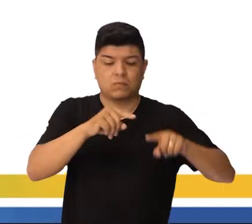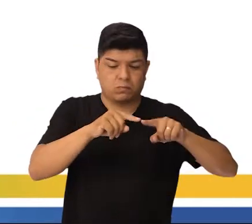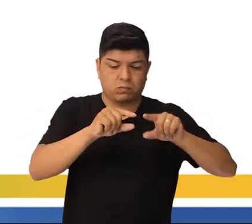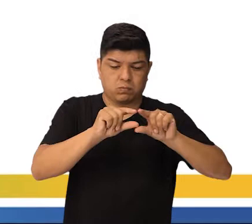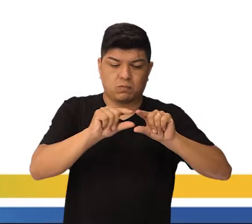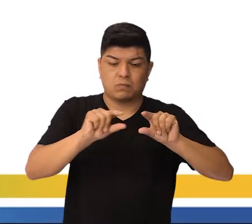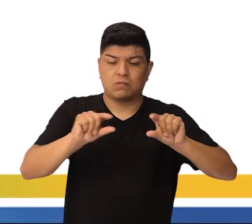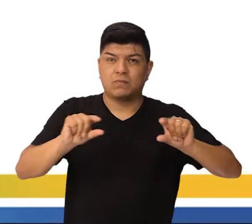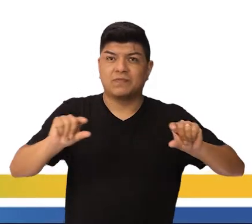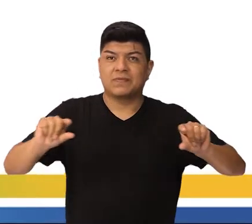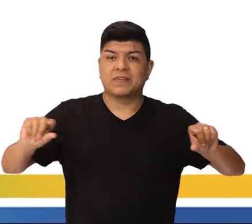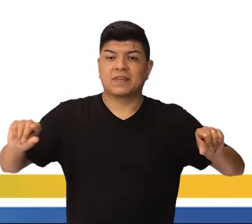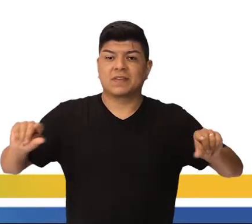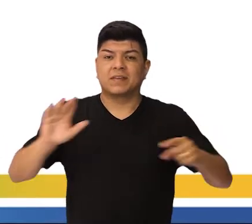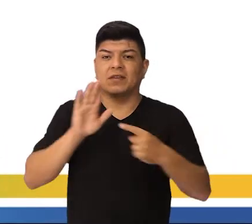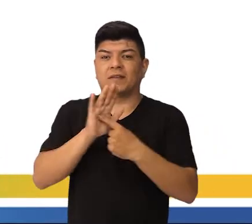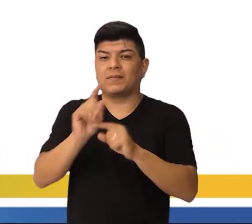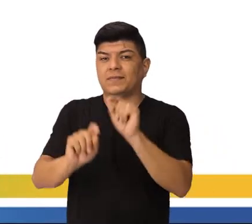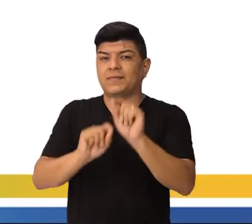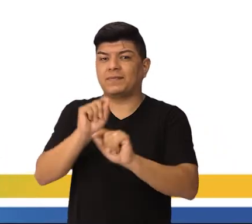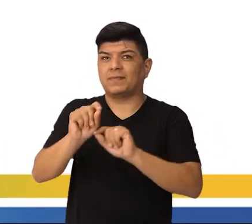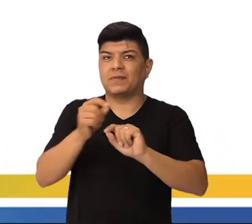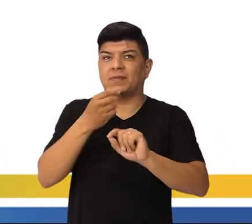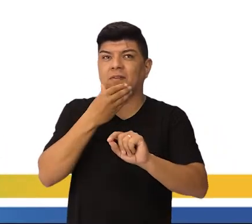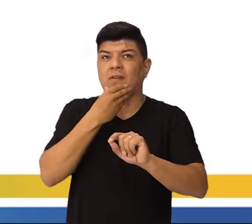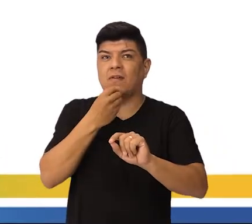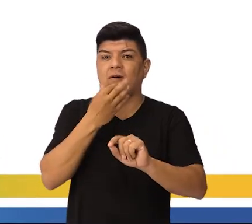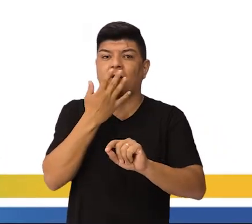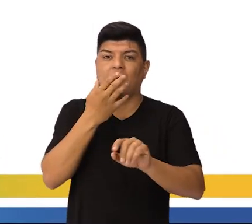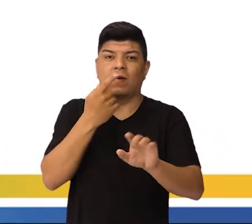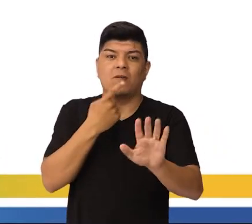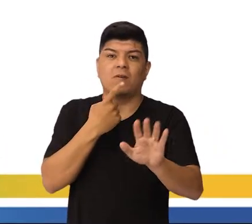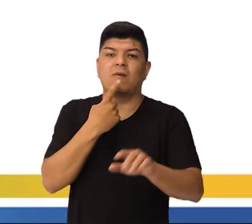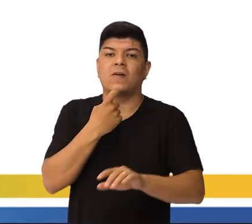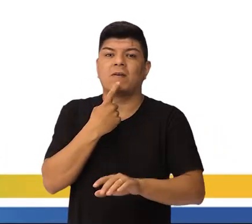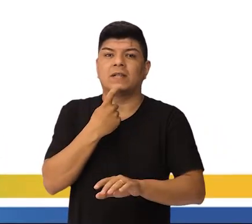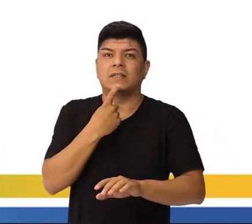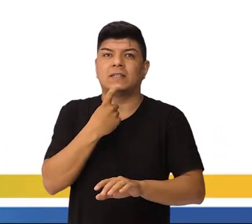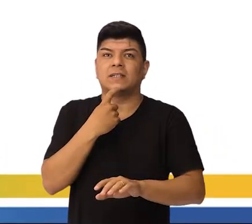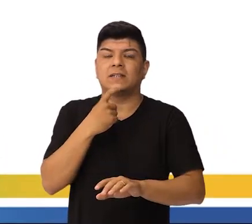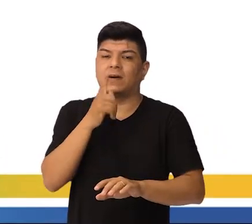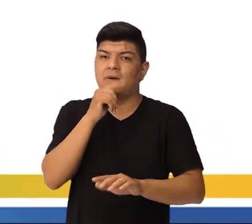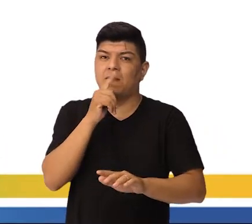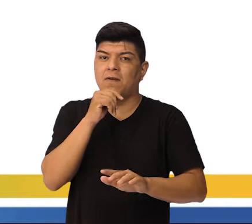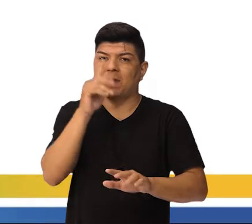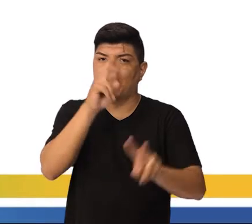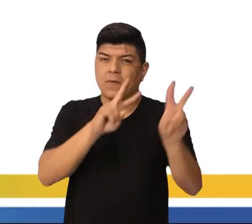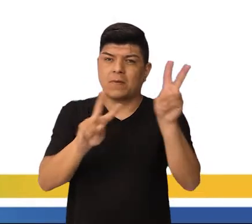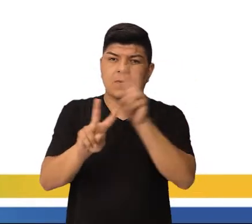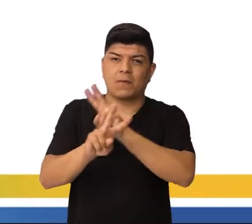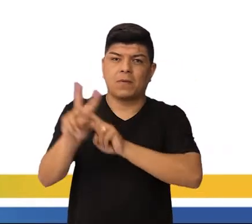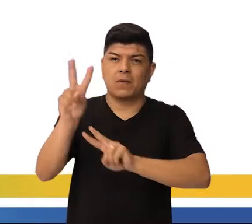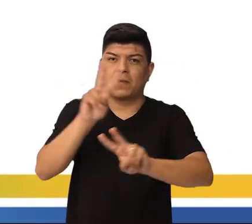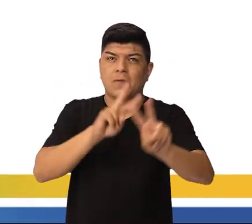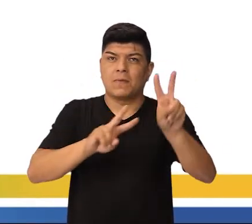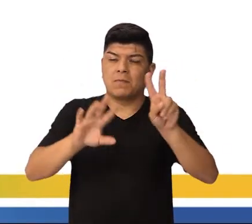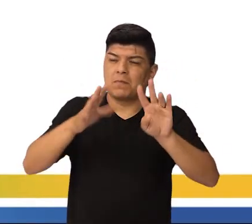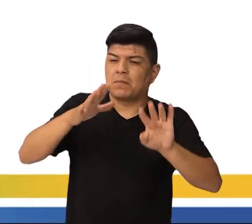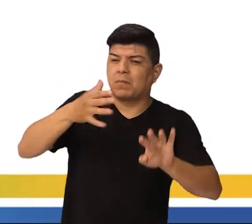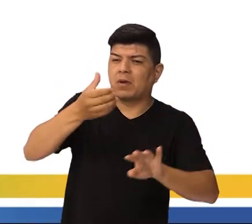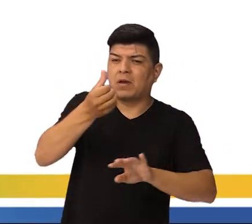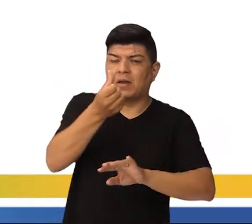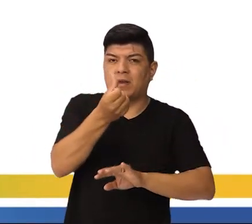e mostra o quê? Quando ele está no vermelho, o índice de umidade relativa do ar entre 60%